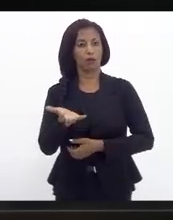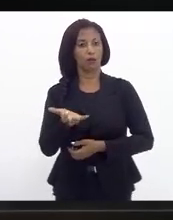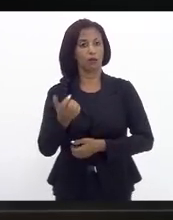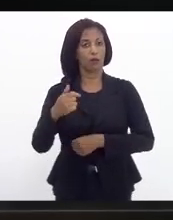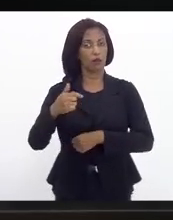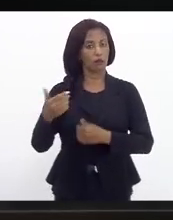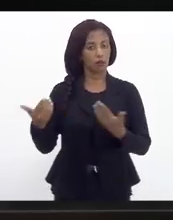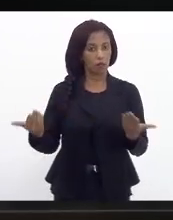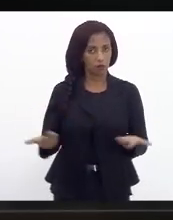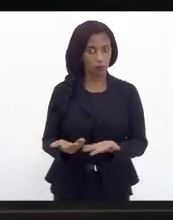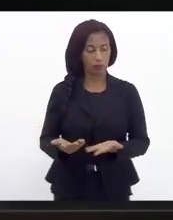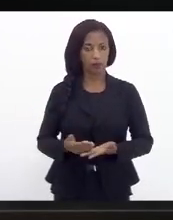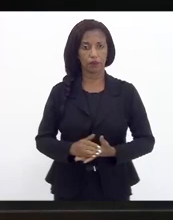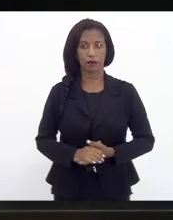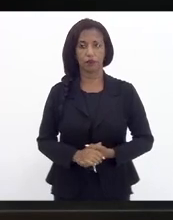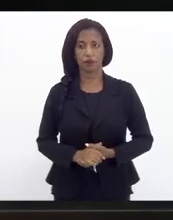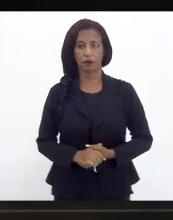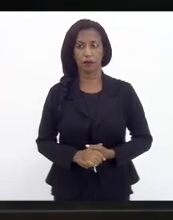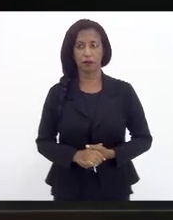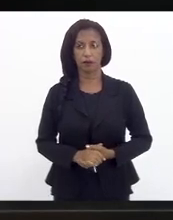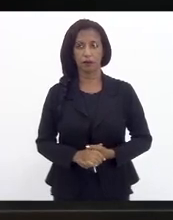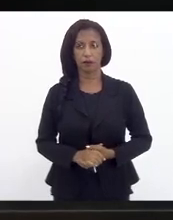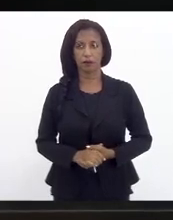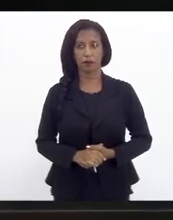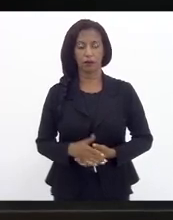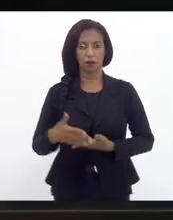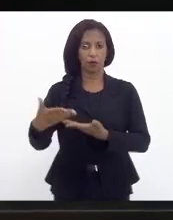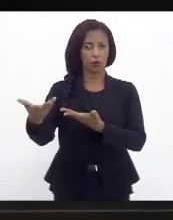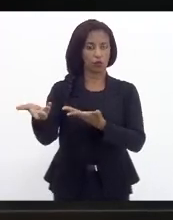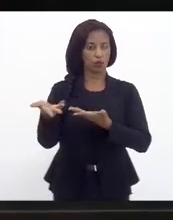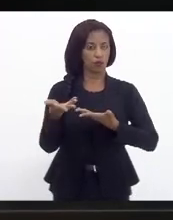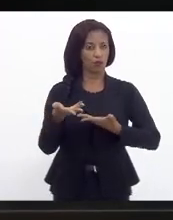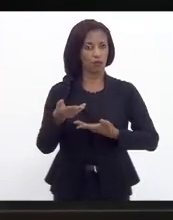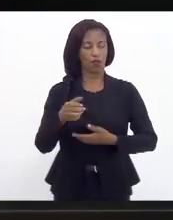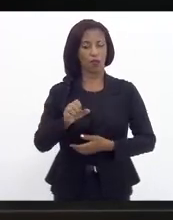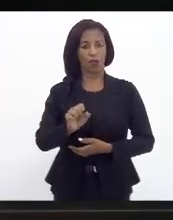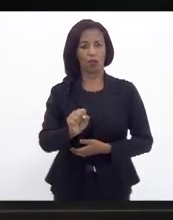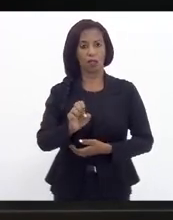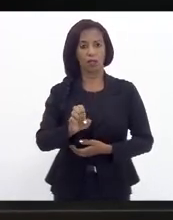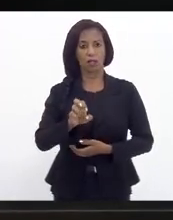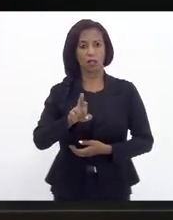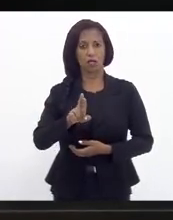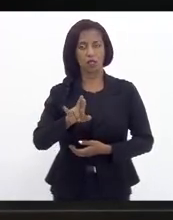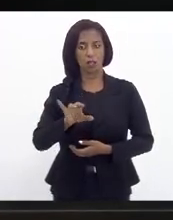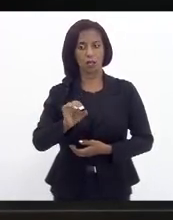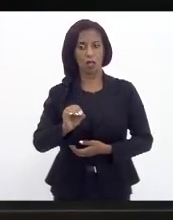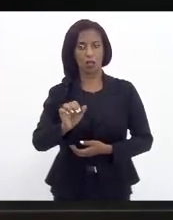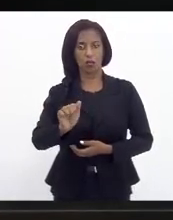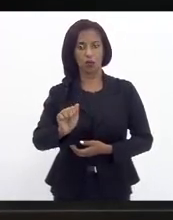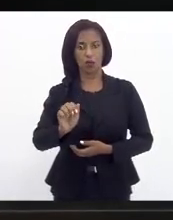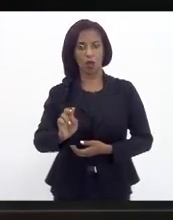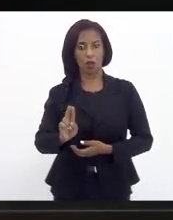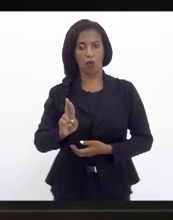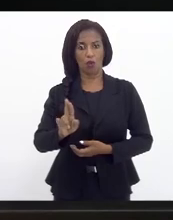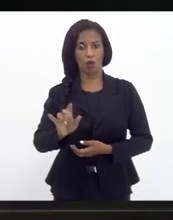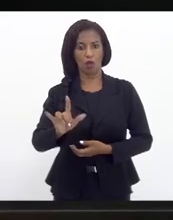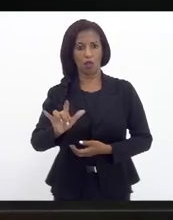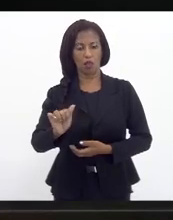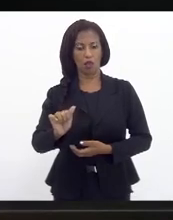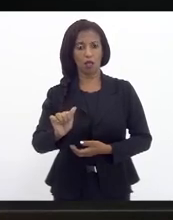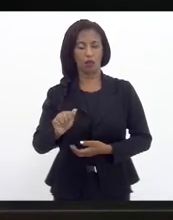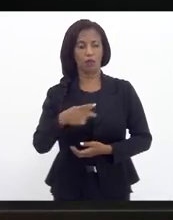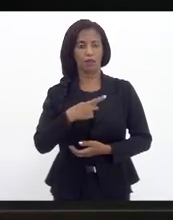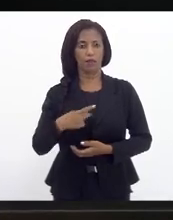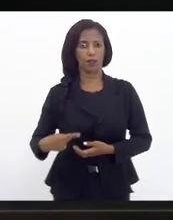chamar o Sérgio Aureliano para estar conosco aqui, presidente do Rio